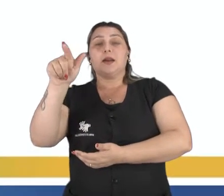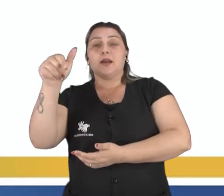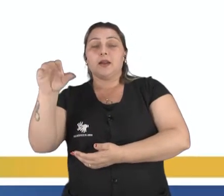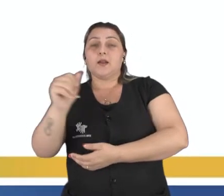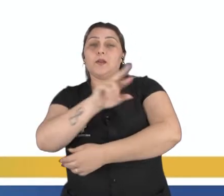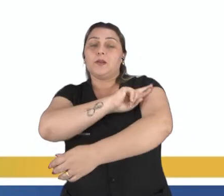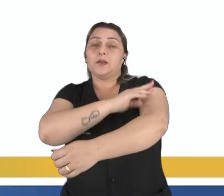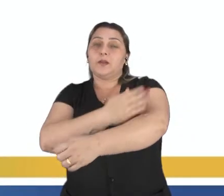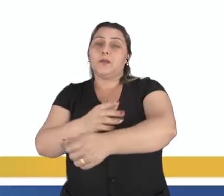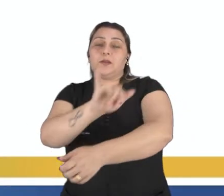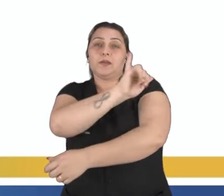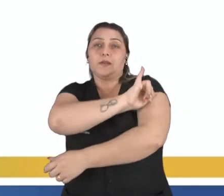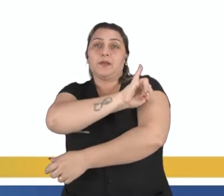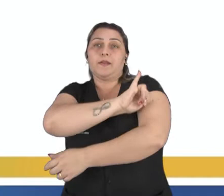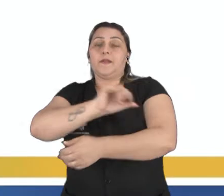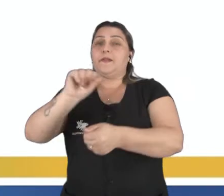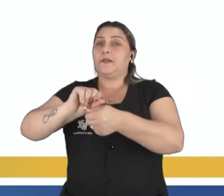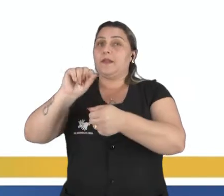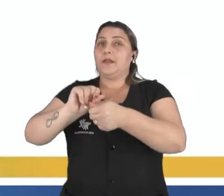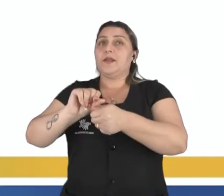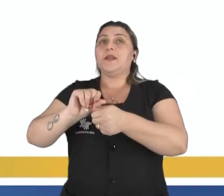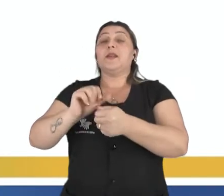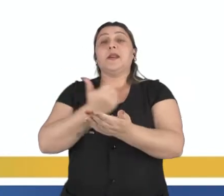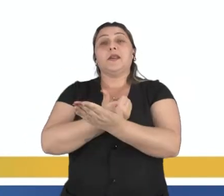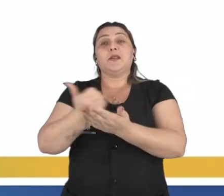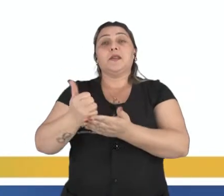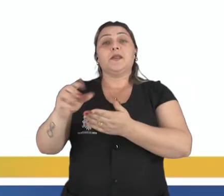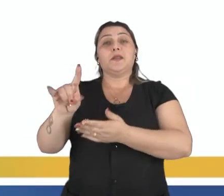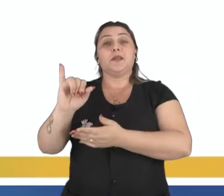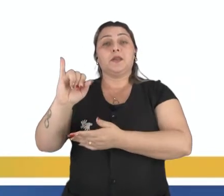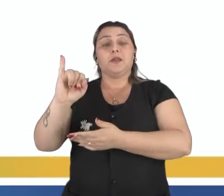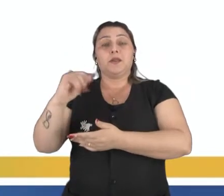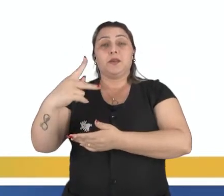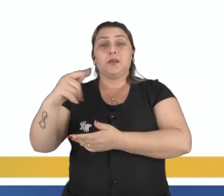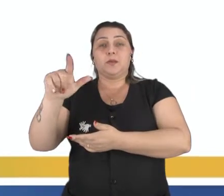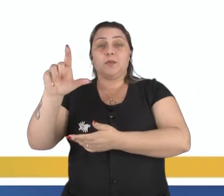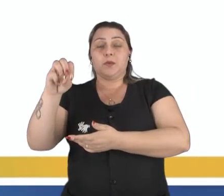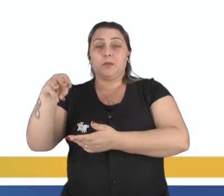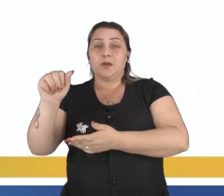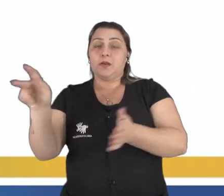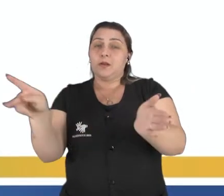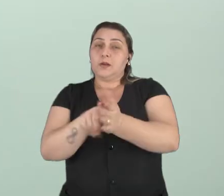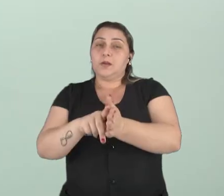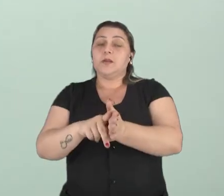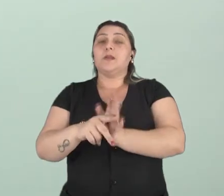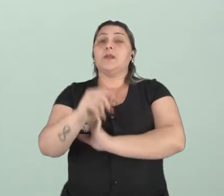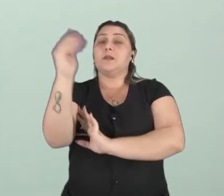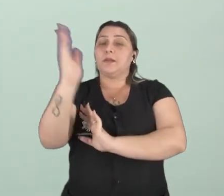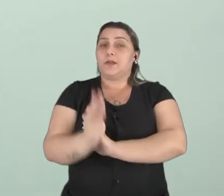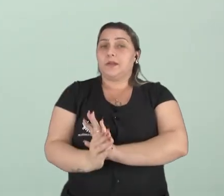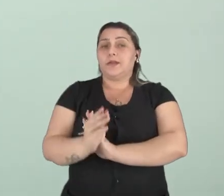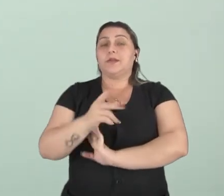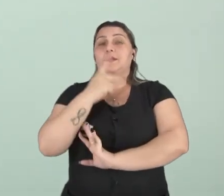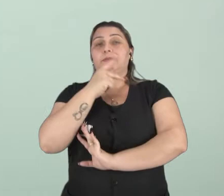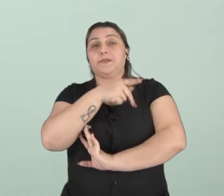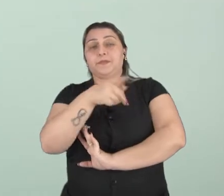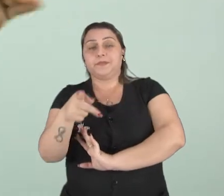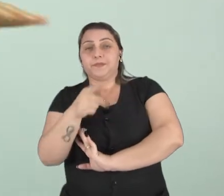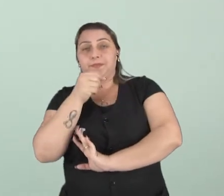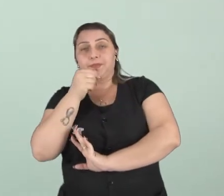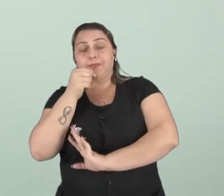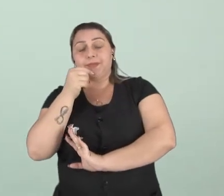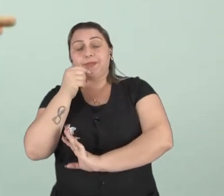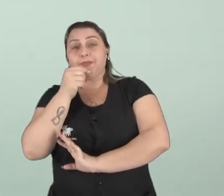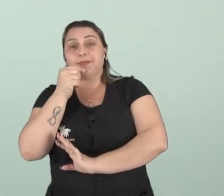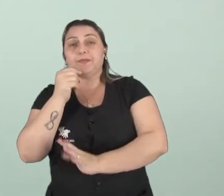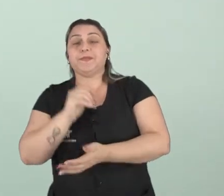ele fez, né, ações diplomáticas para que o território ele fosse de fato do Brasil, né? Só que, como eu disse para vocês,